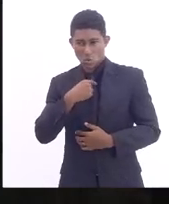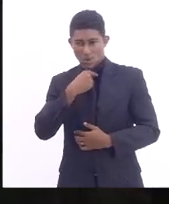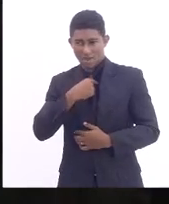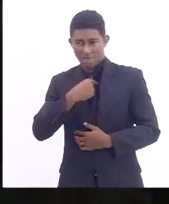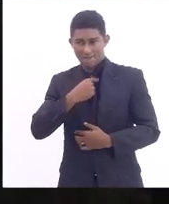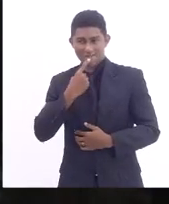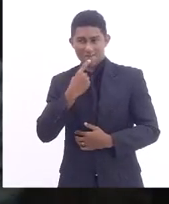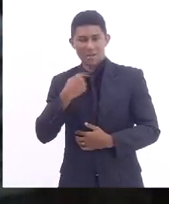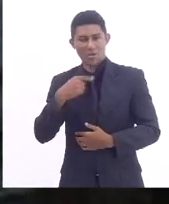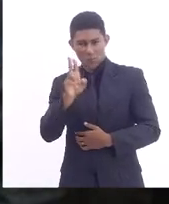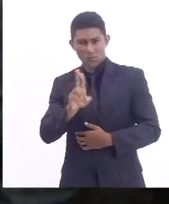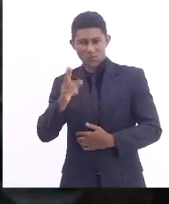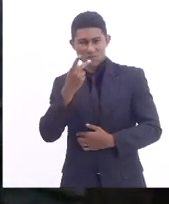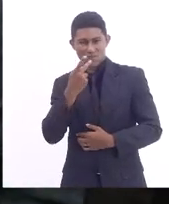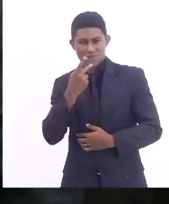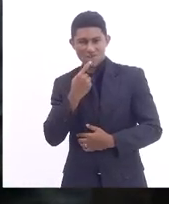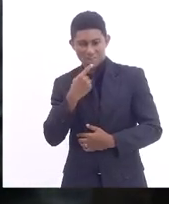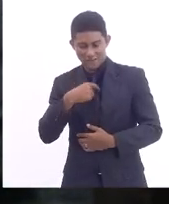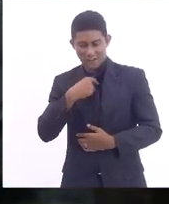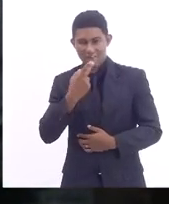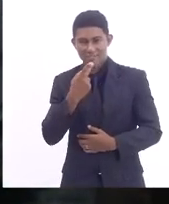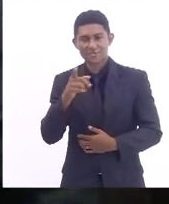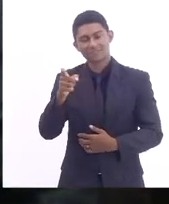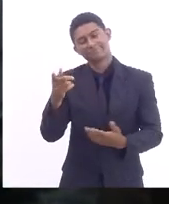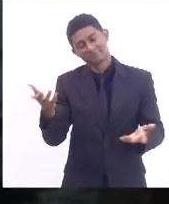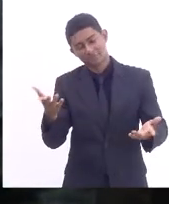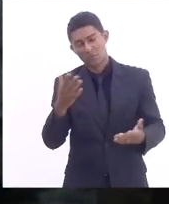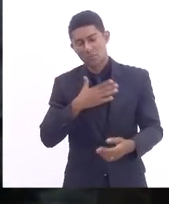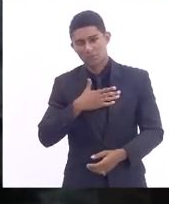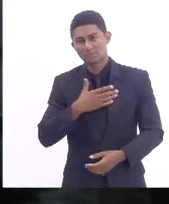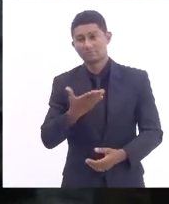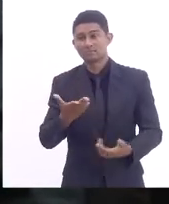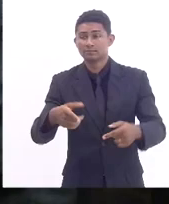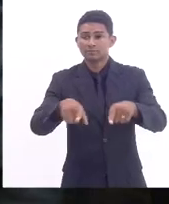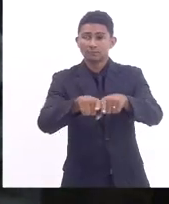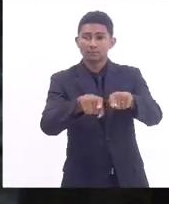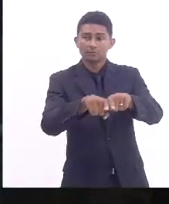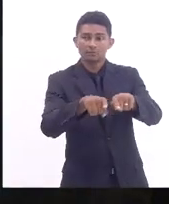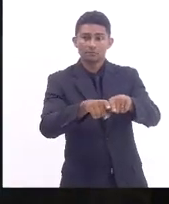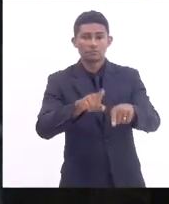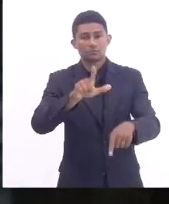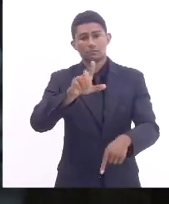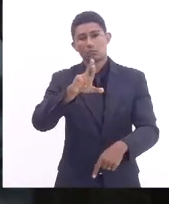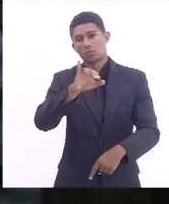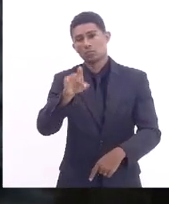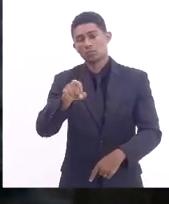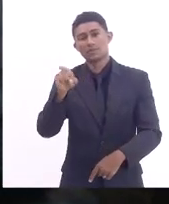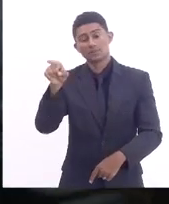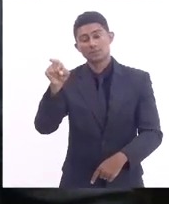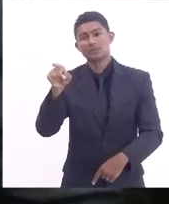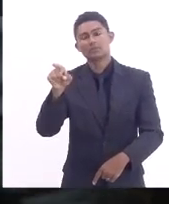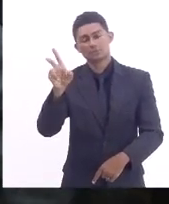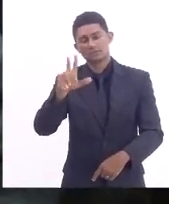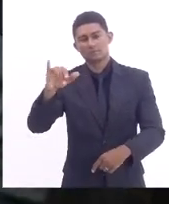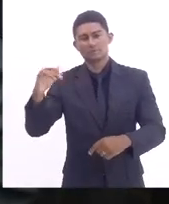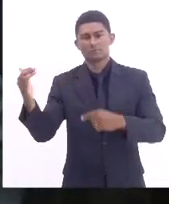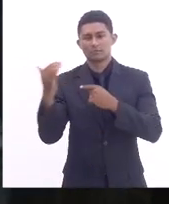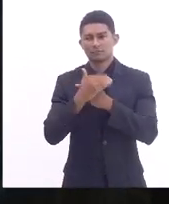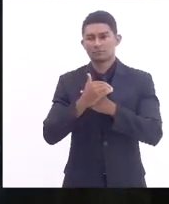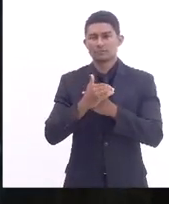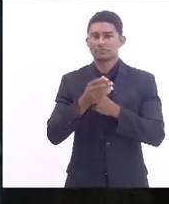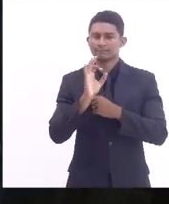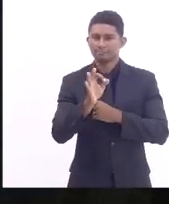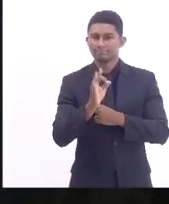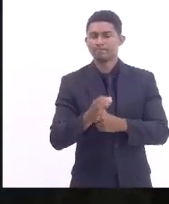vermelha Yuri Sérgio péo companheiro que certamente vai nos ajudar